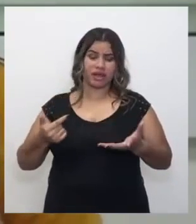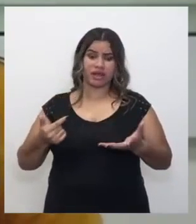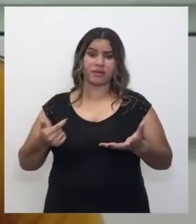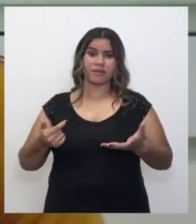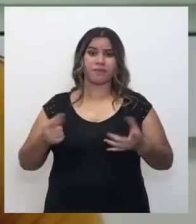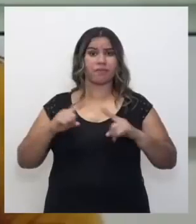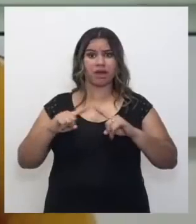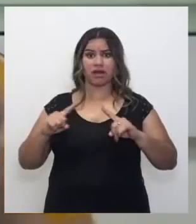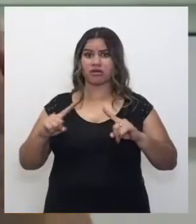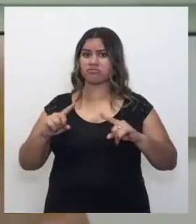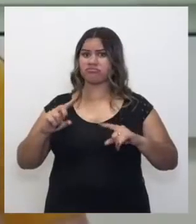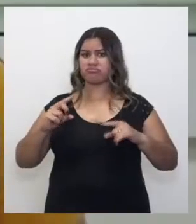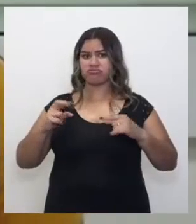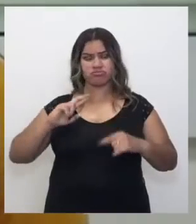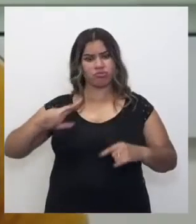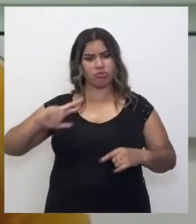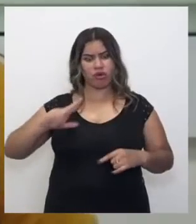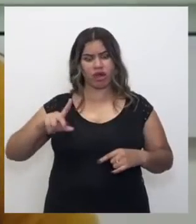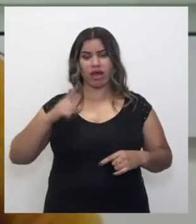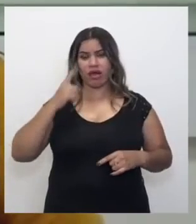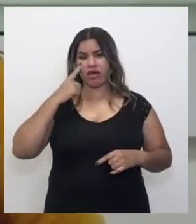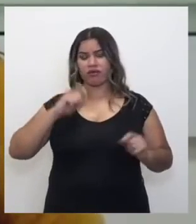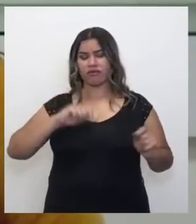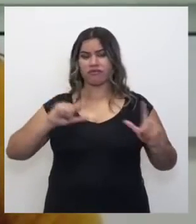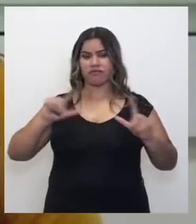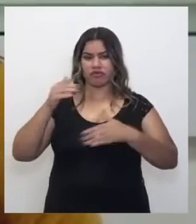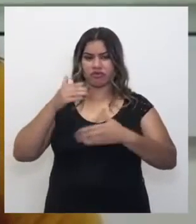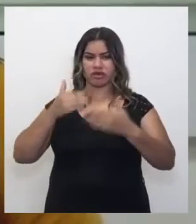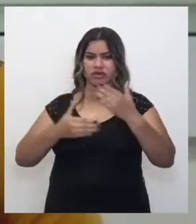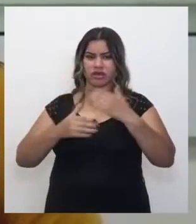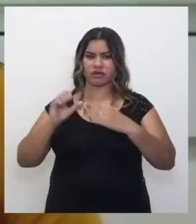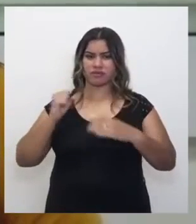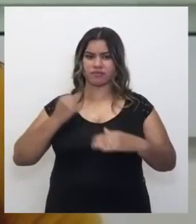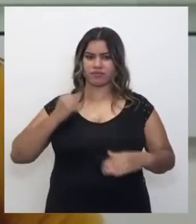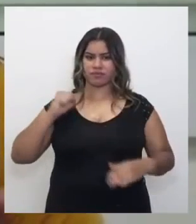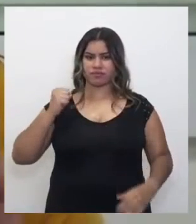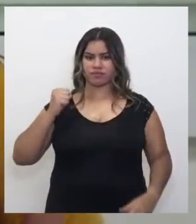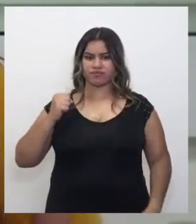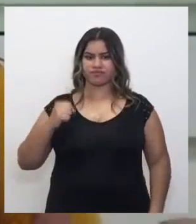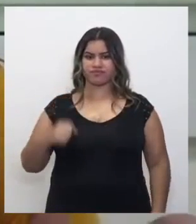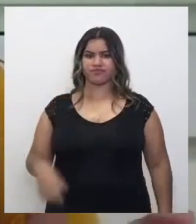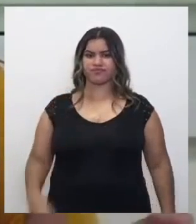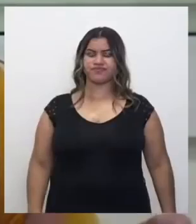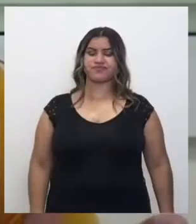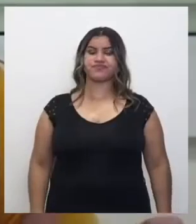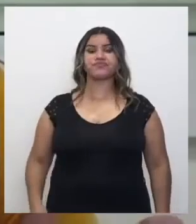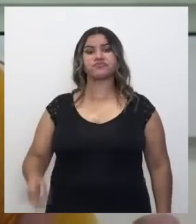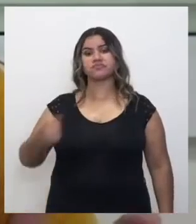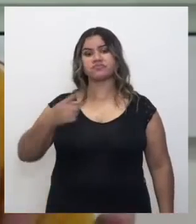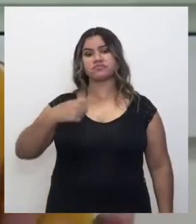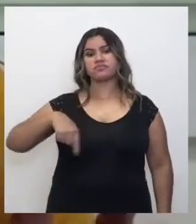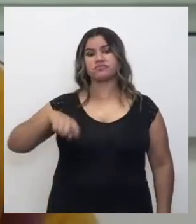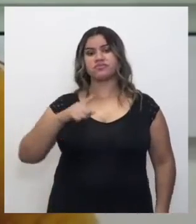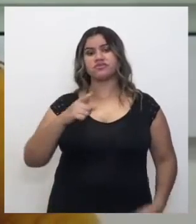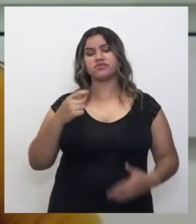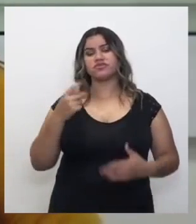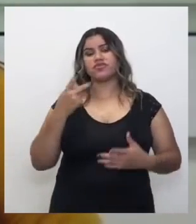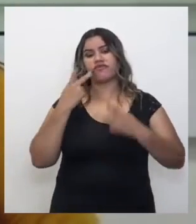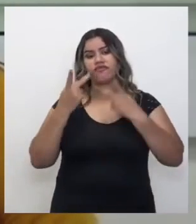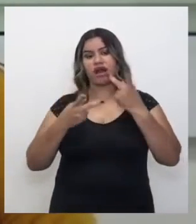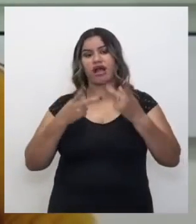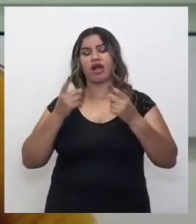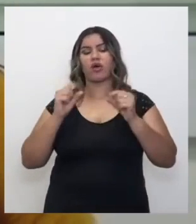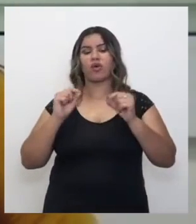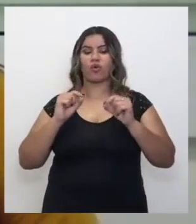é bem assim. Então, vejam aí no slide número 8, quando a gente traz a